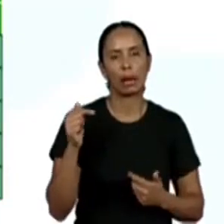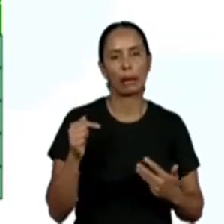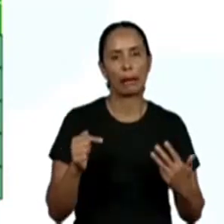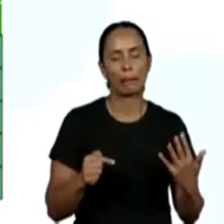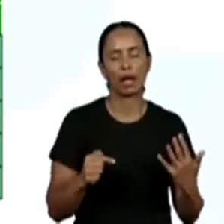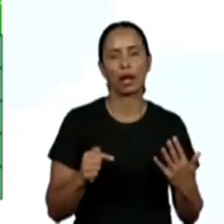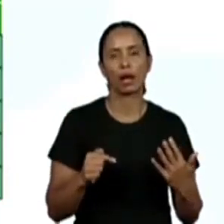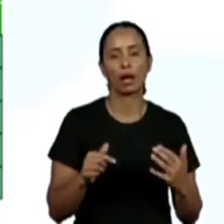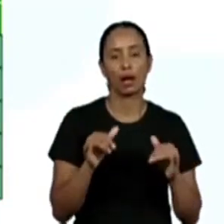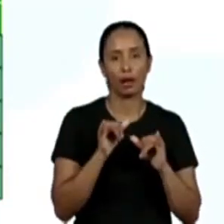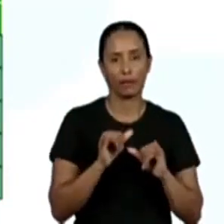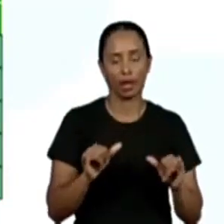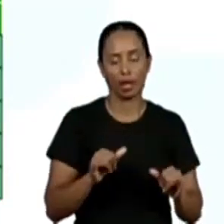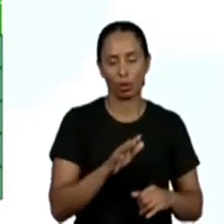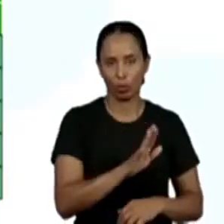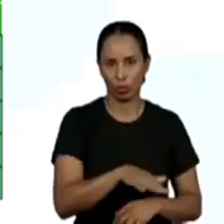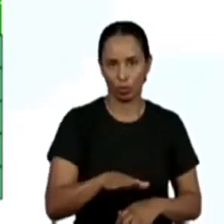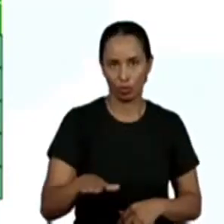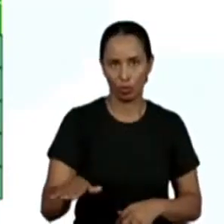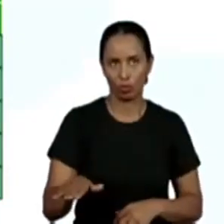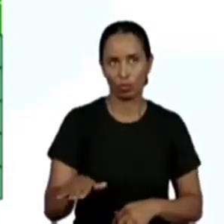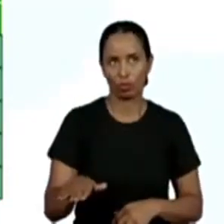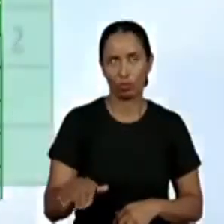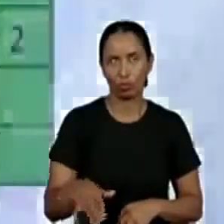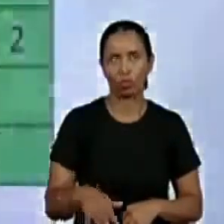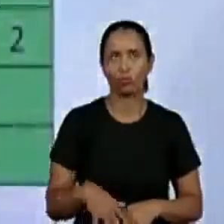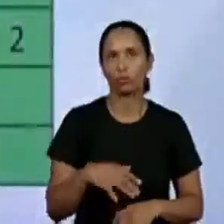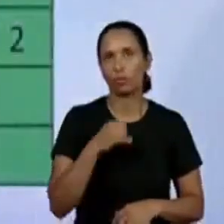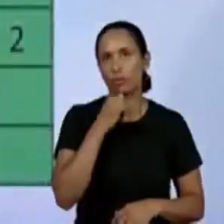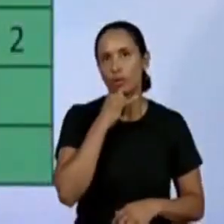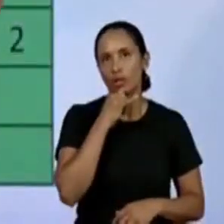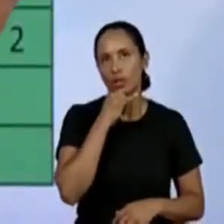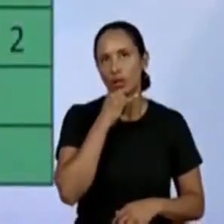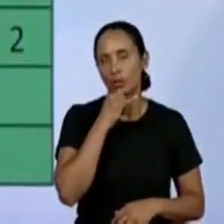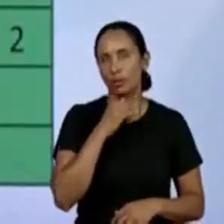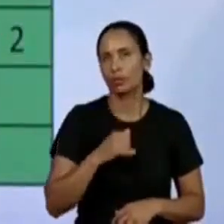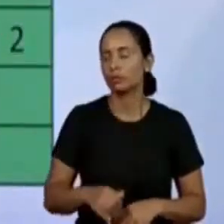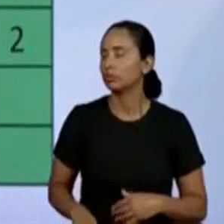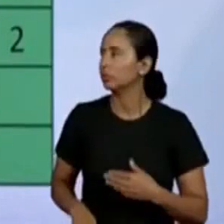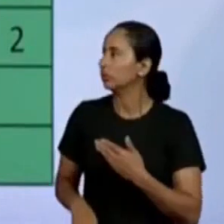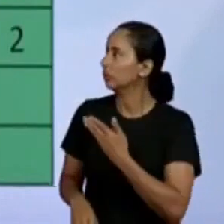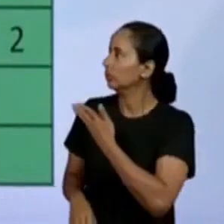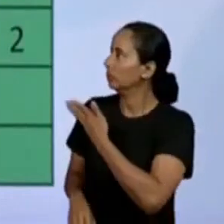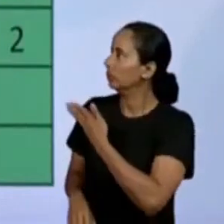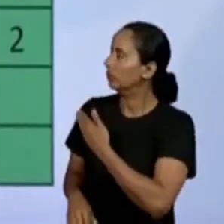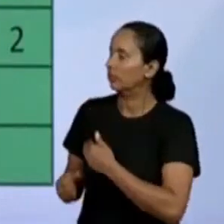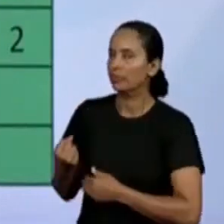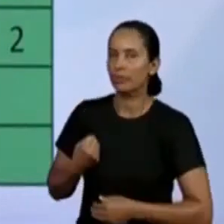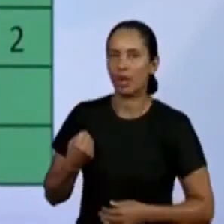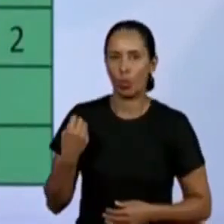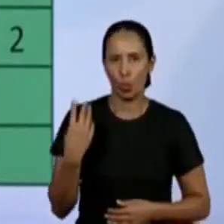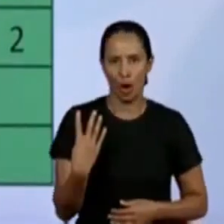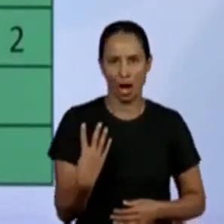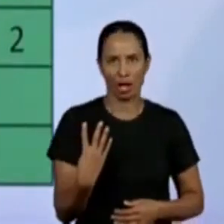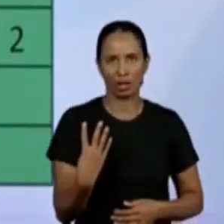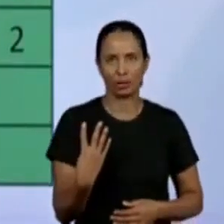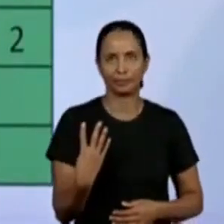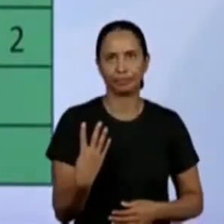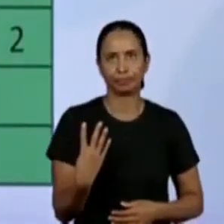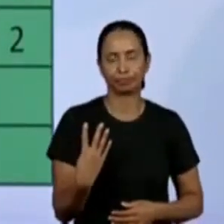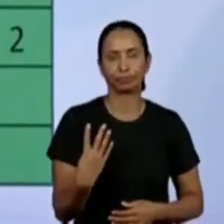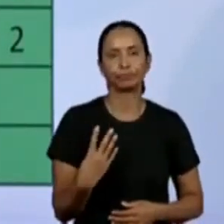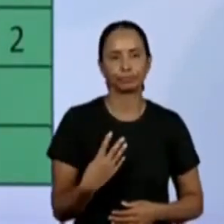pelos estudantes. Então, olhando a Cíntia, eu vou olhar aqui esse 4, aqui, ó, eu escrevi. Está na casa